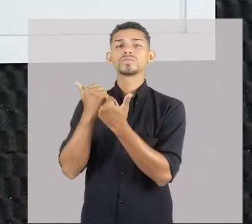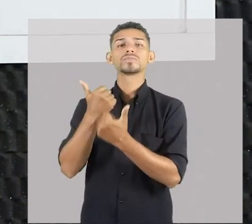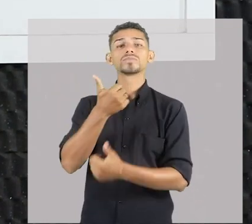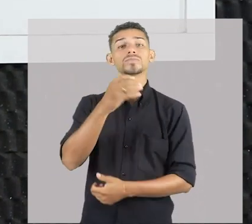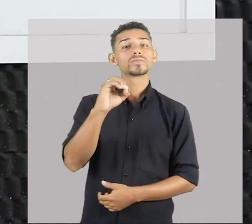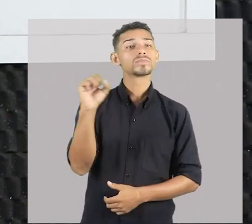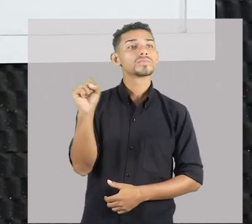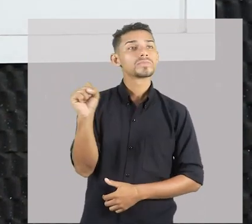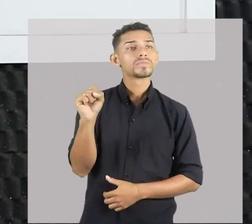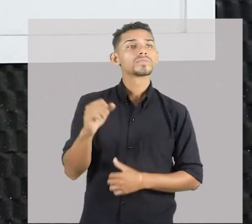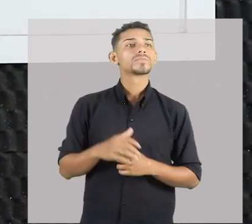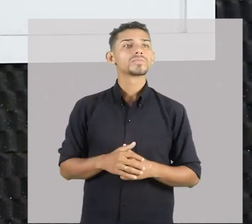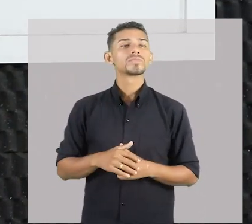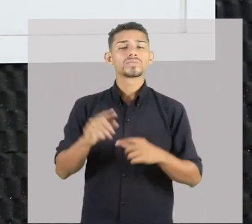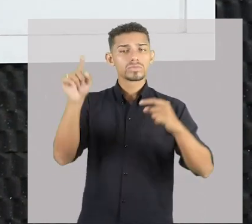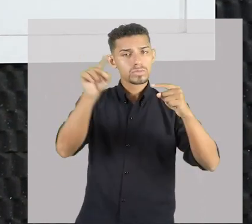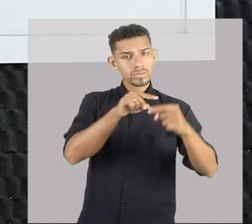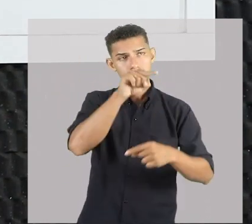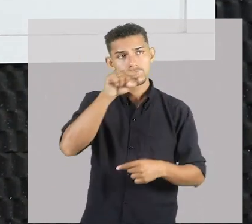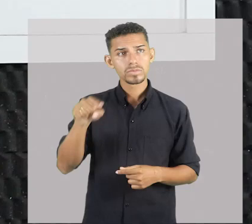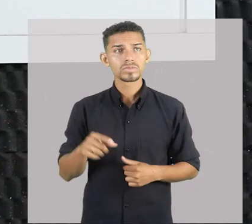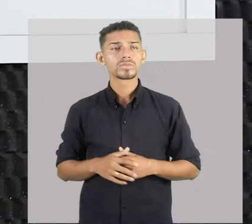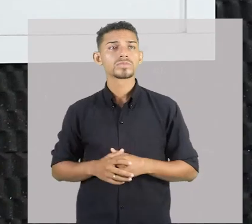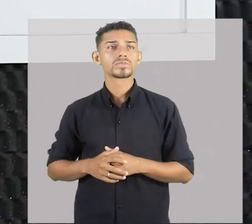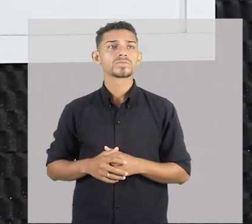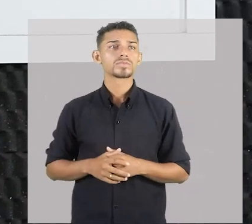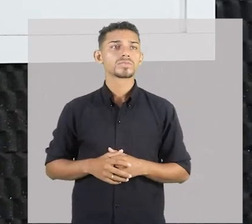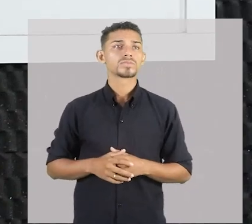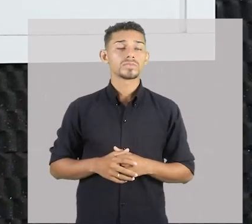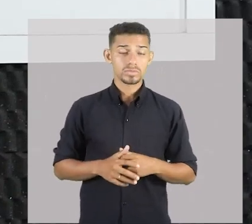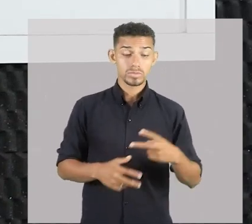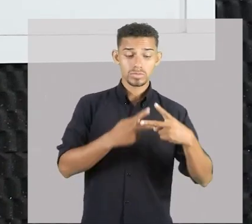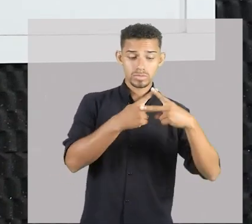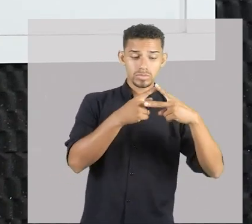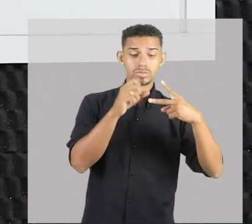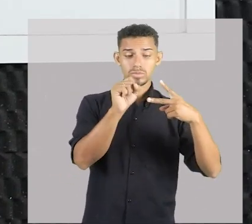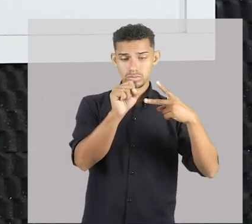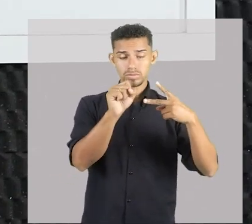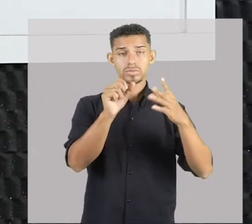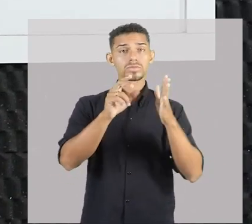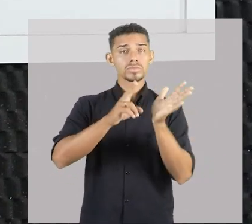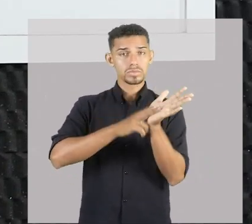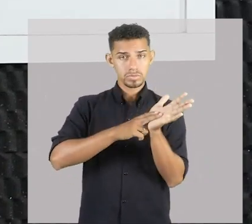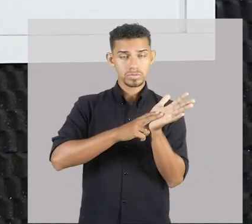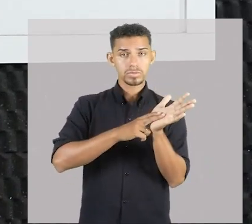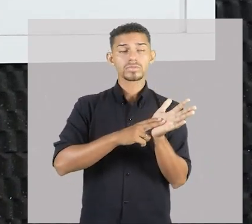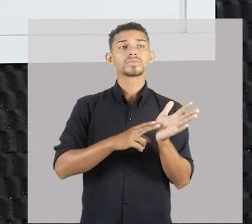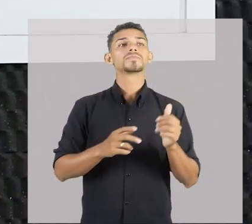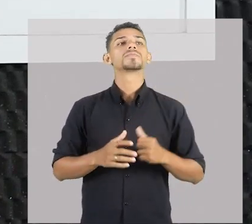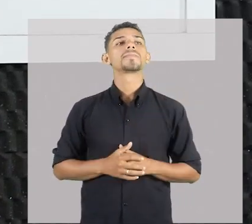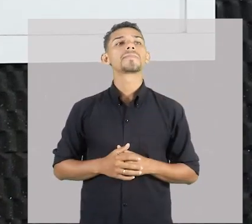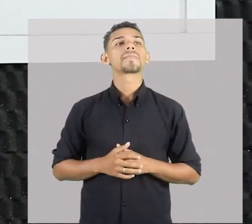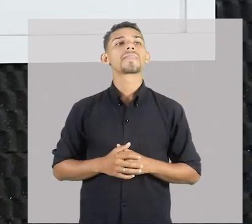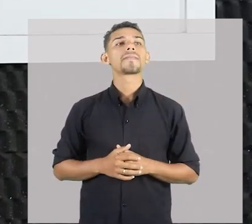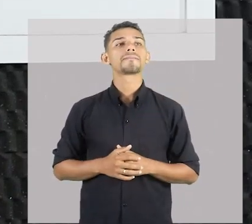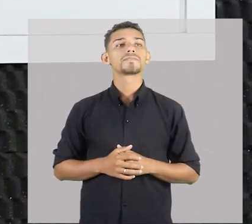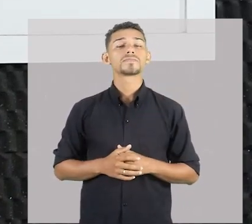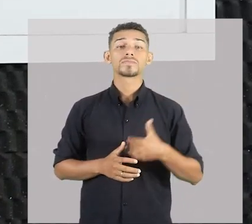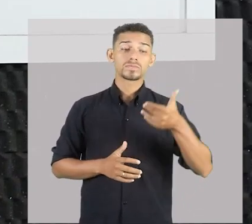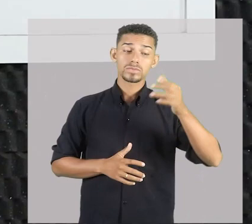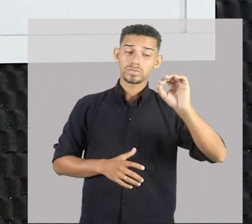pelos extremos, você já sabe que número tem aqui. ΔS vezes 1, ΔS. 10